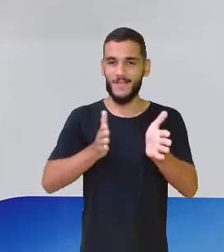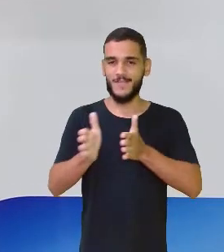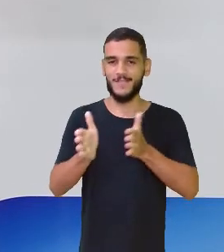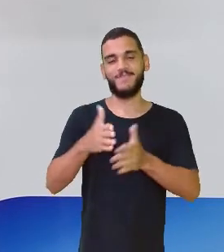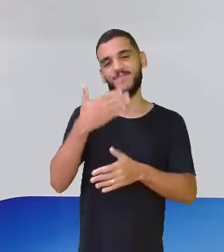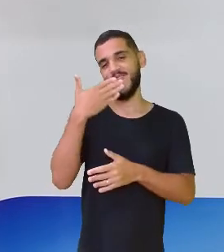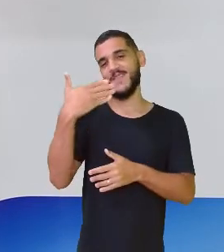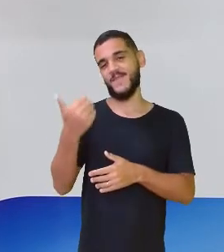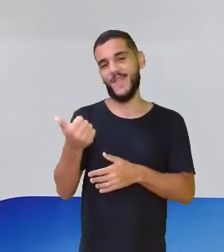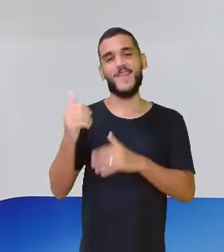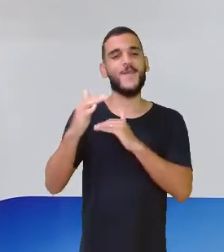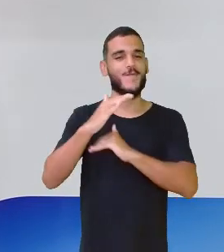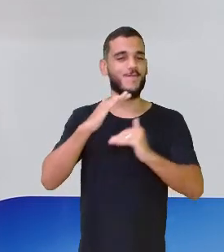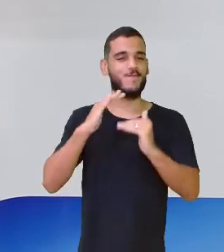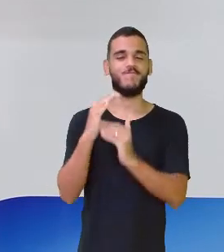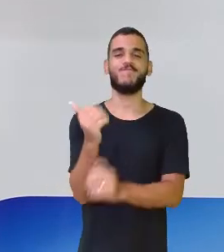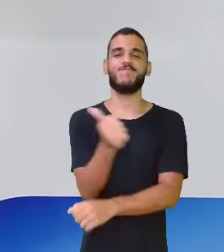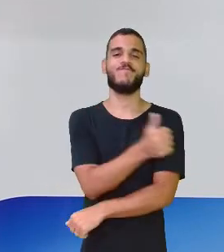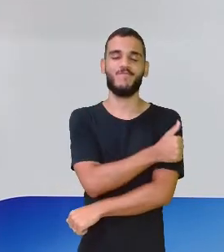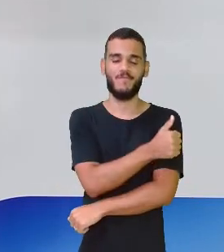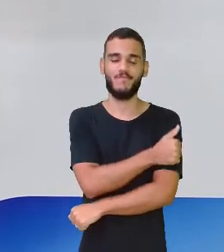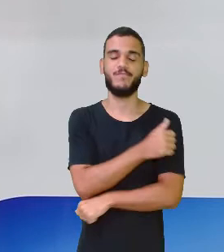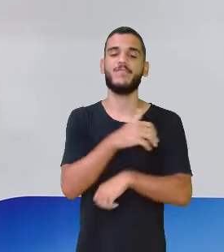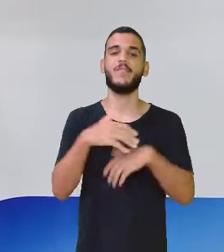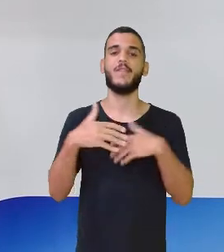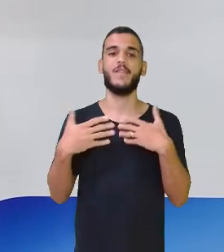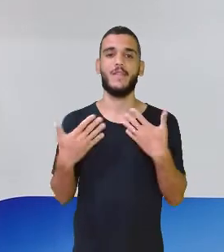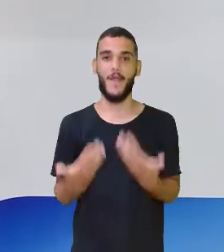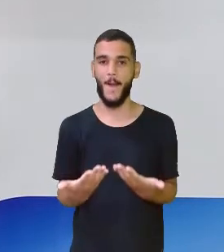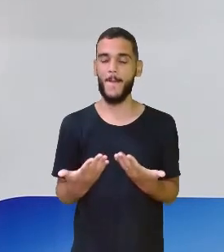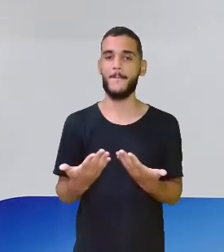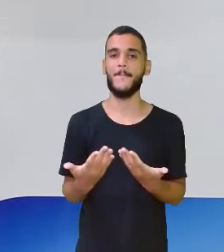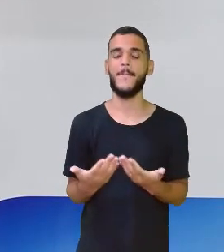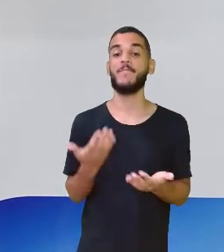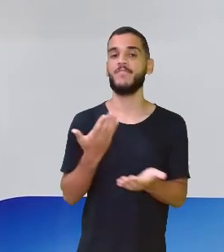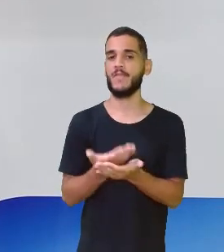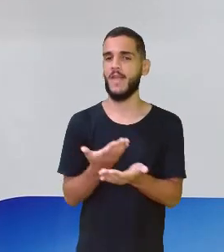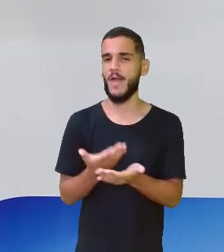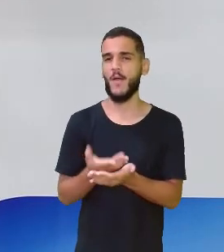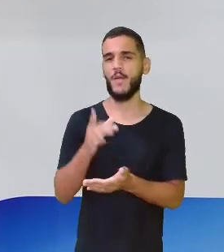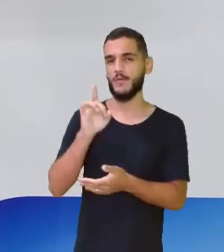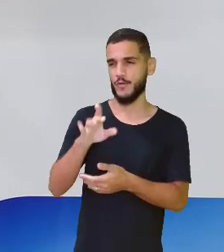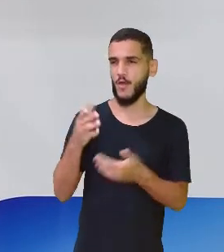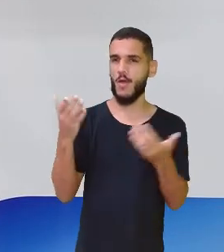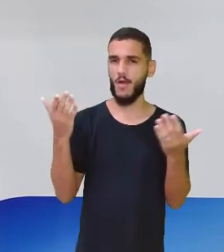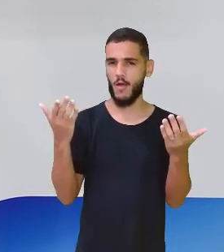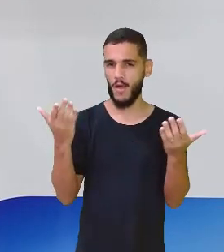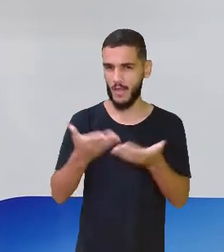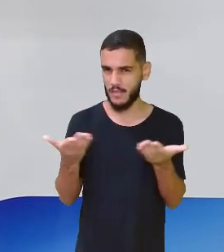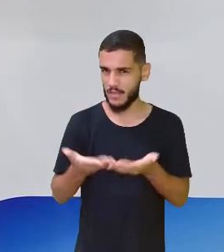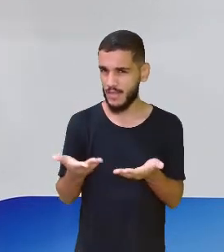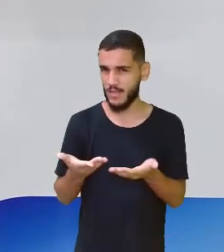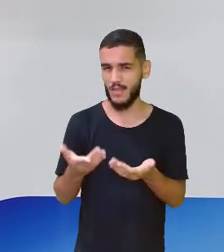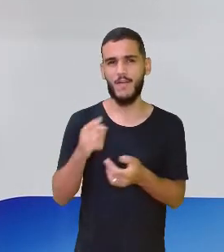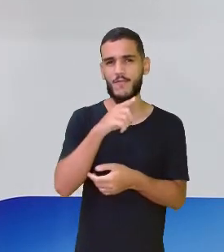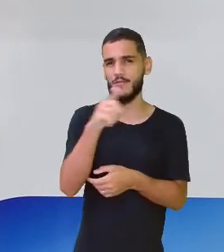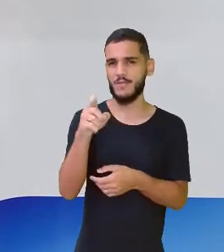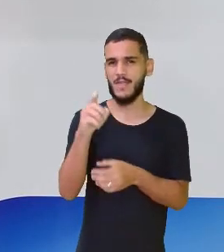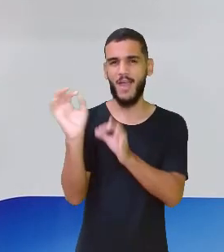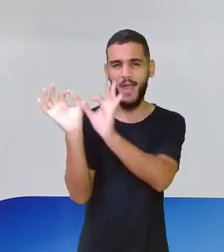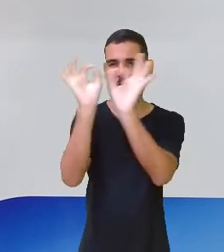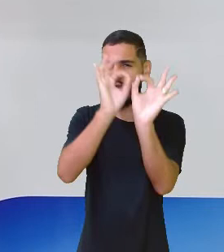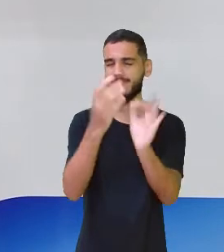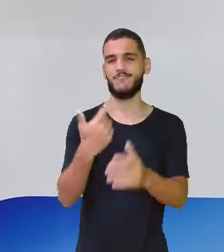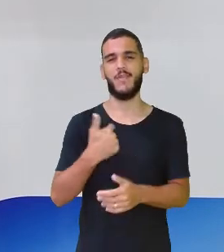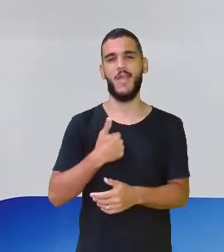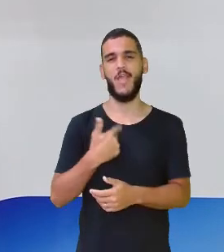mais acessíveis para todos e todas. E olha, a aula não é somente aqui, vocês me vendo